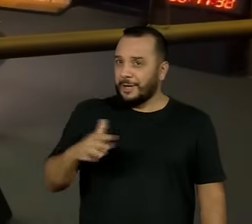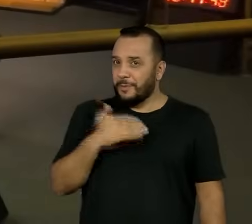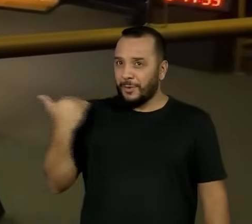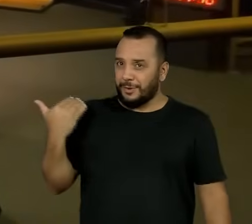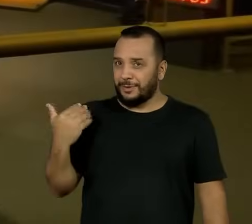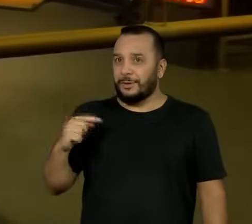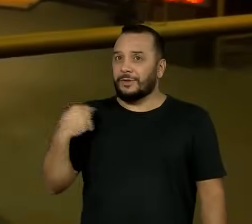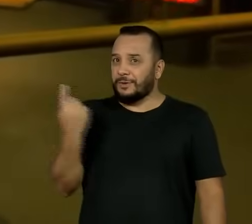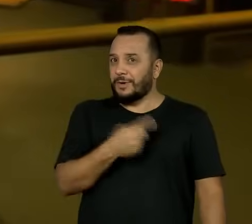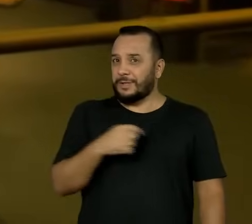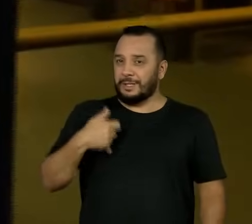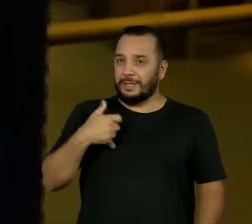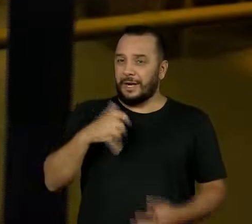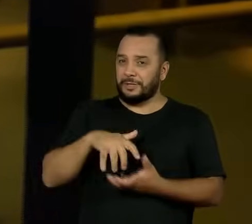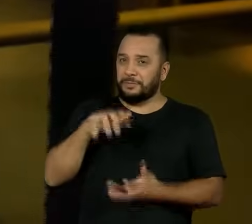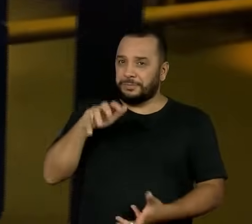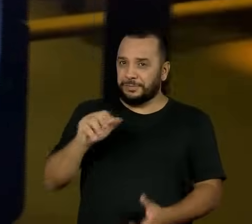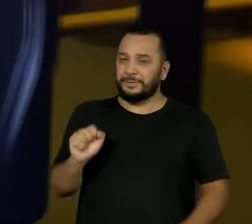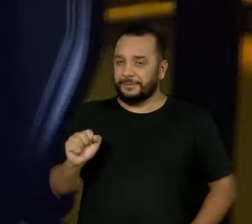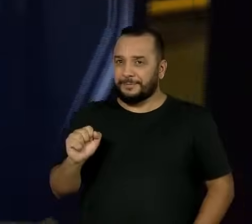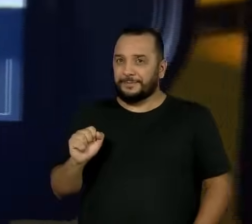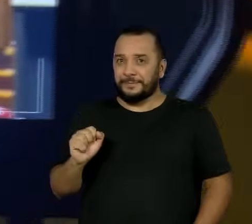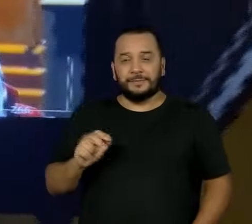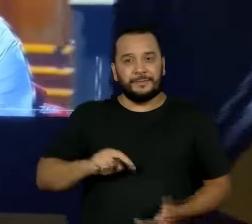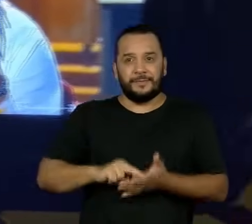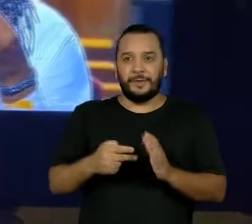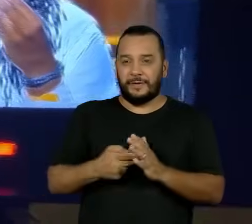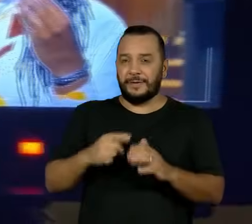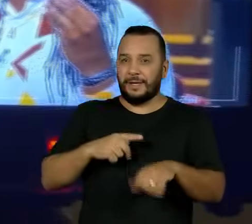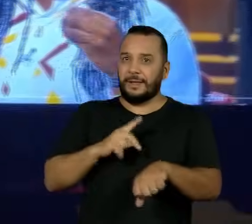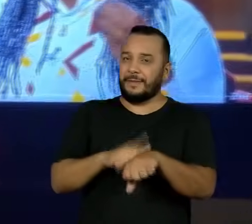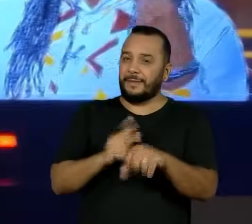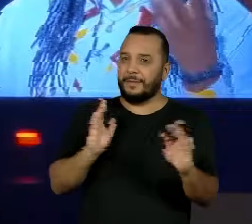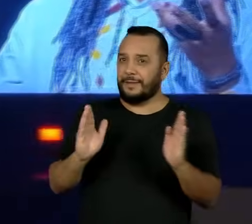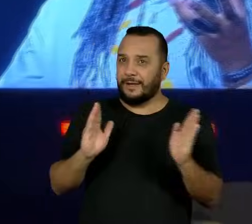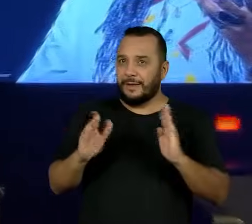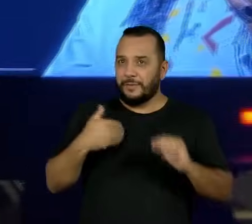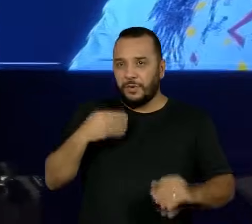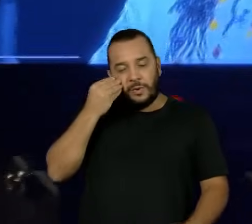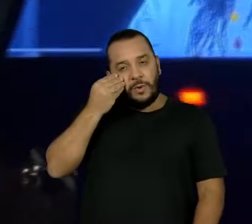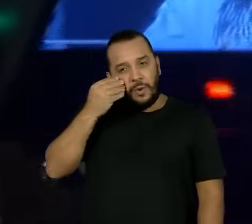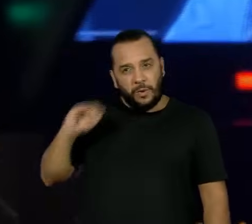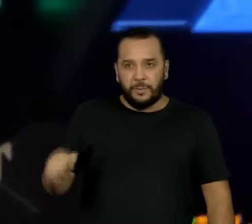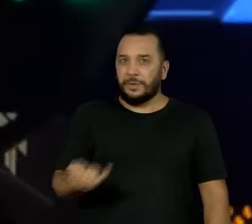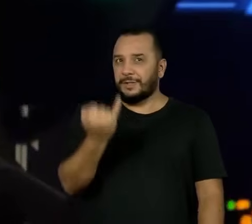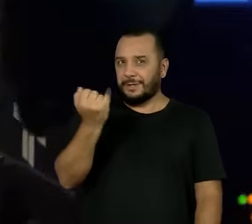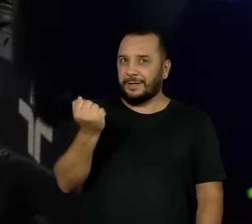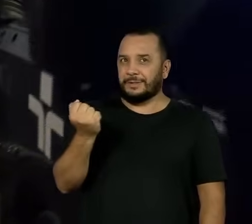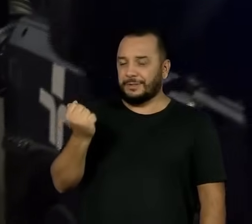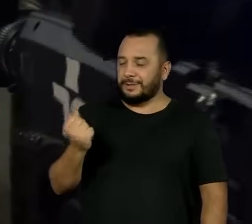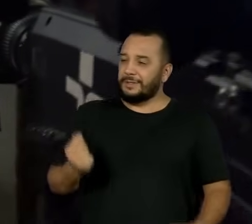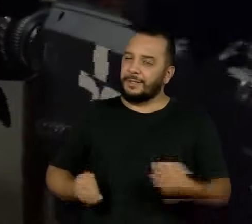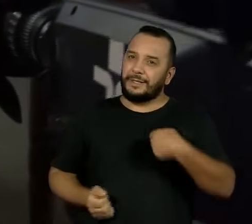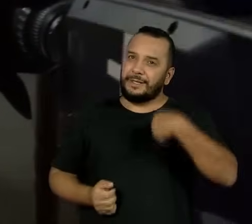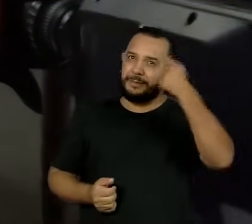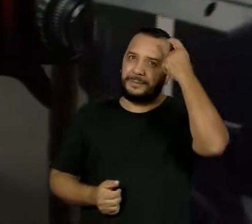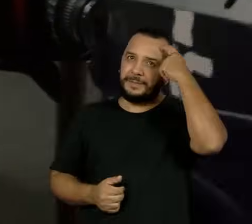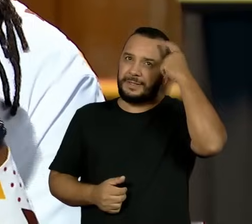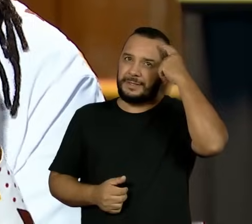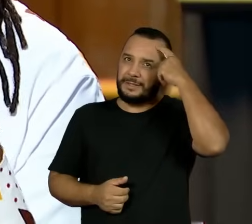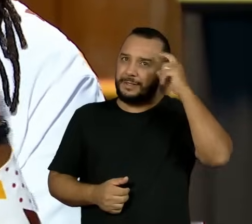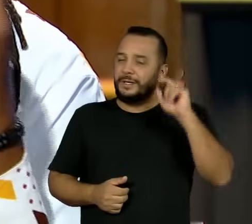está envelhecendo, a gente tem tempo para tudo. É um tempo de oportunidades. Eu não gosto de pensar